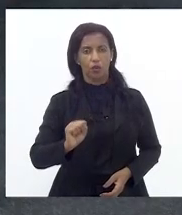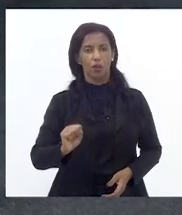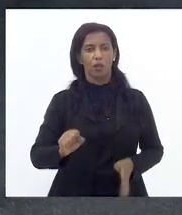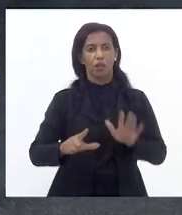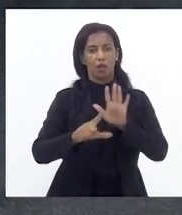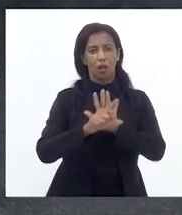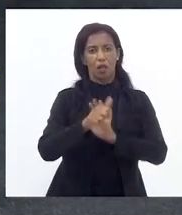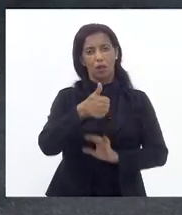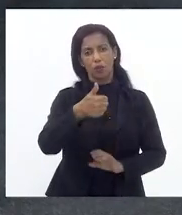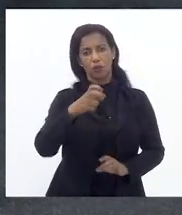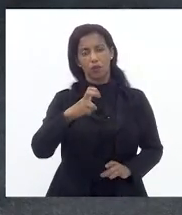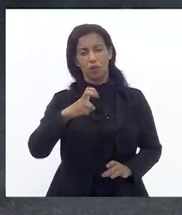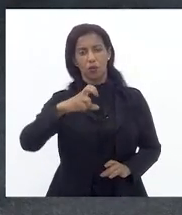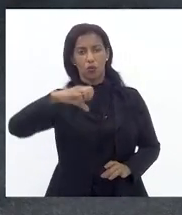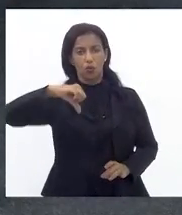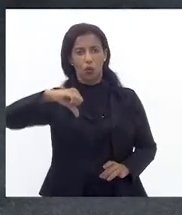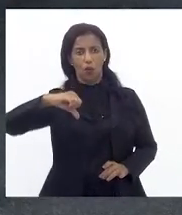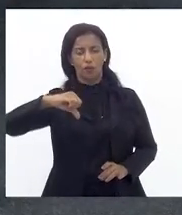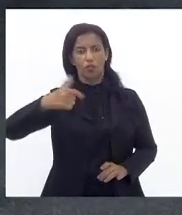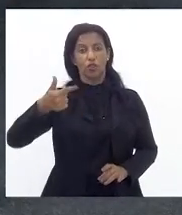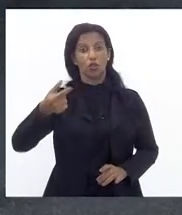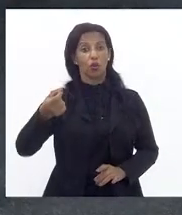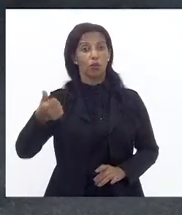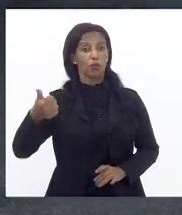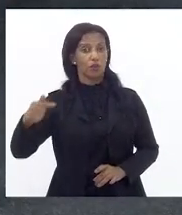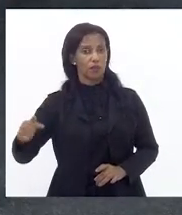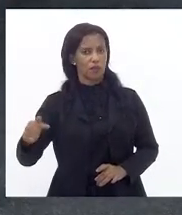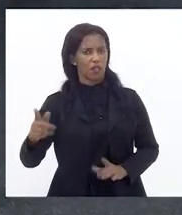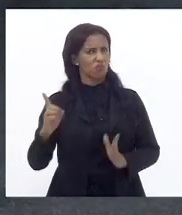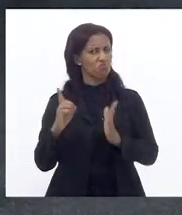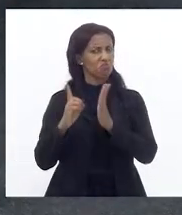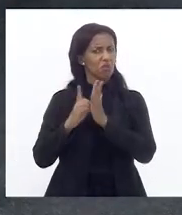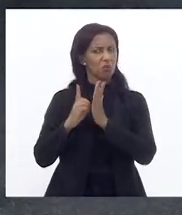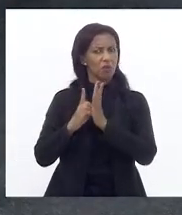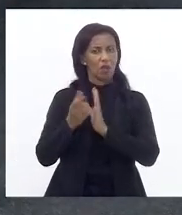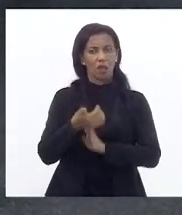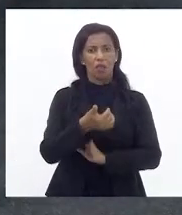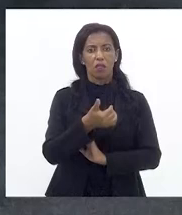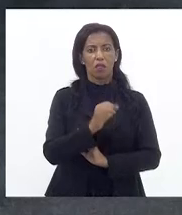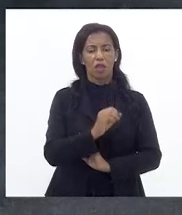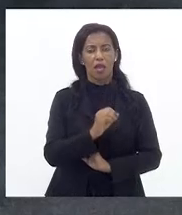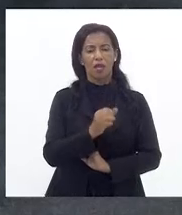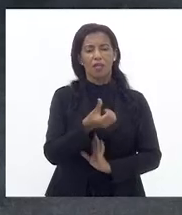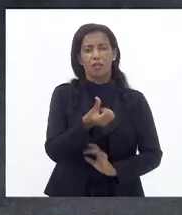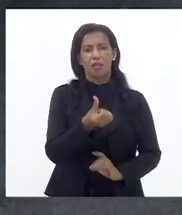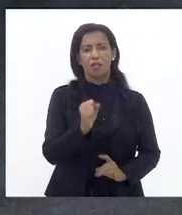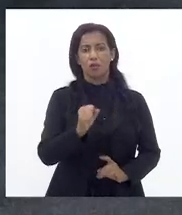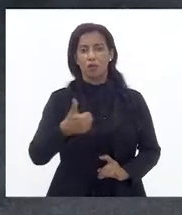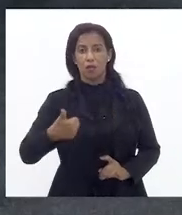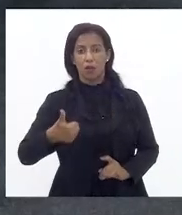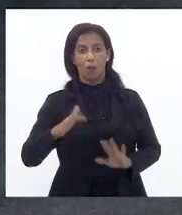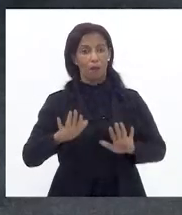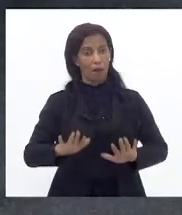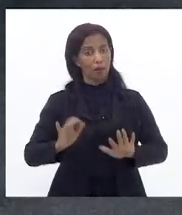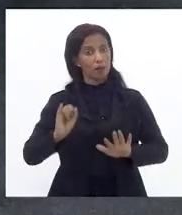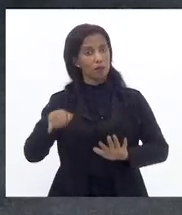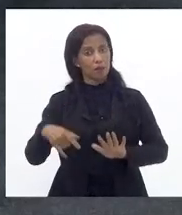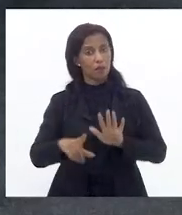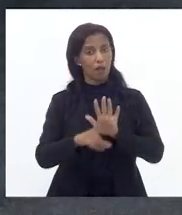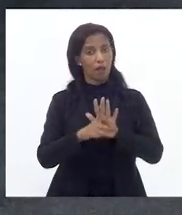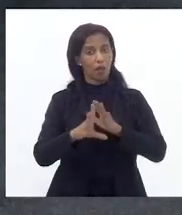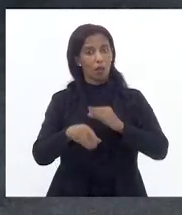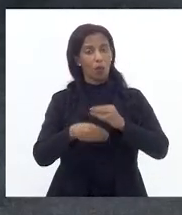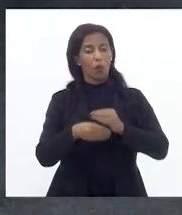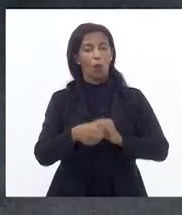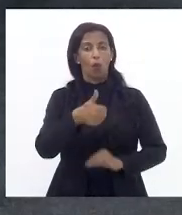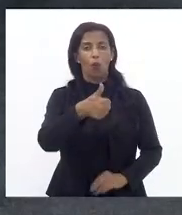159 de 2017 nem o decreto 10 o 181 mas sim a lei